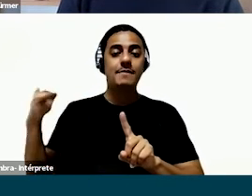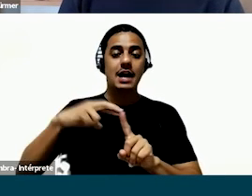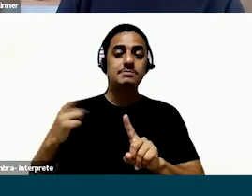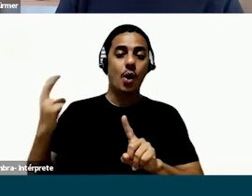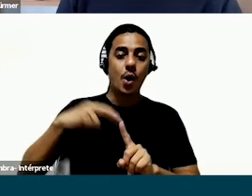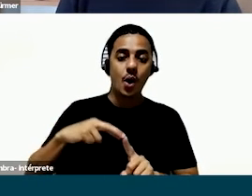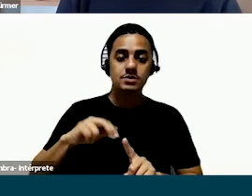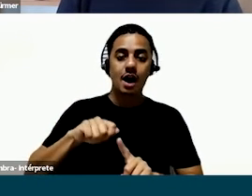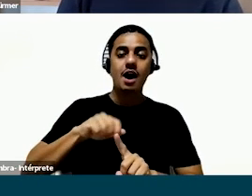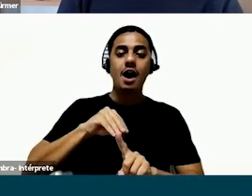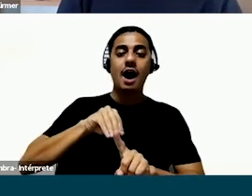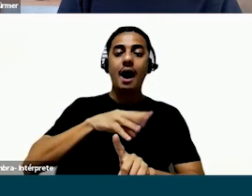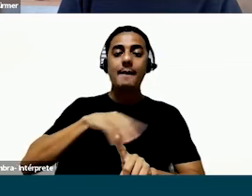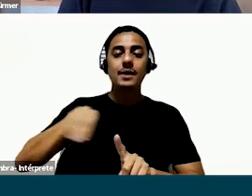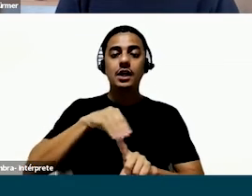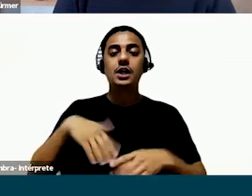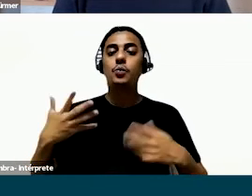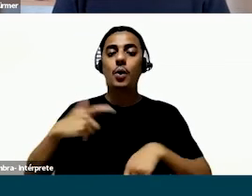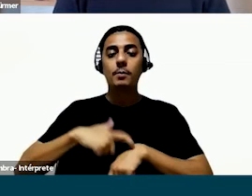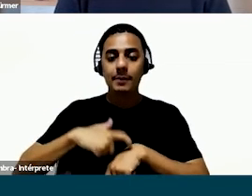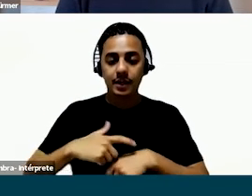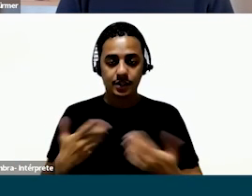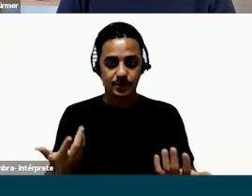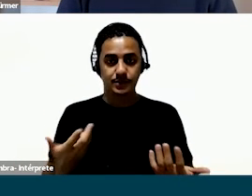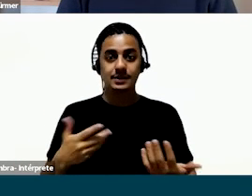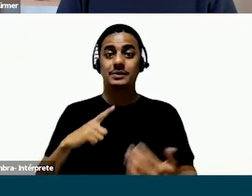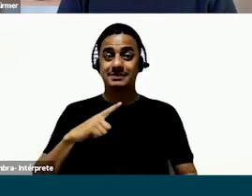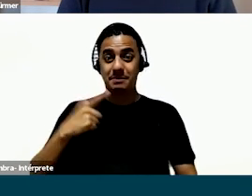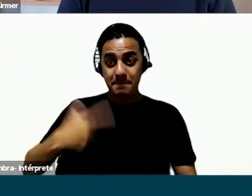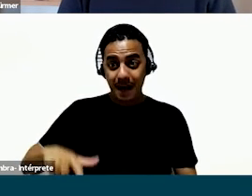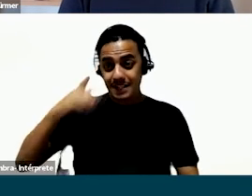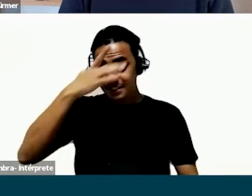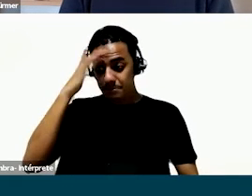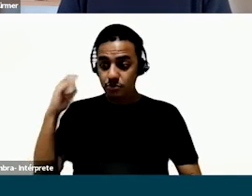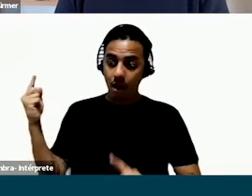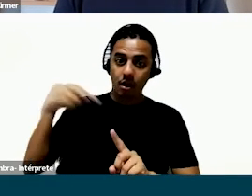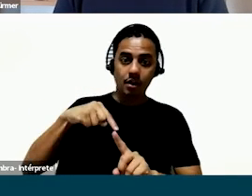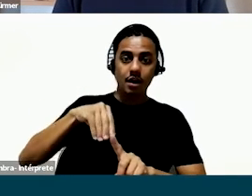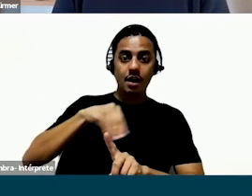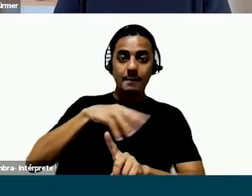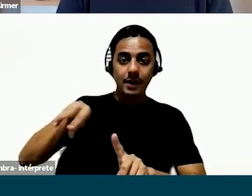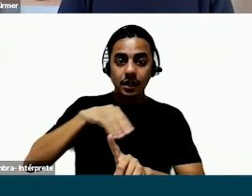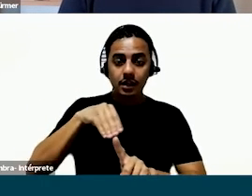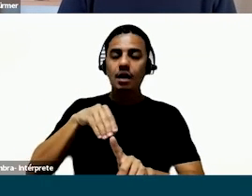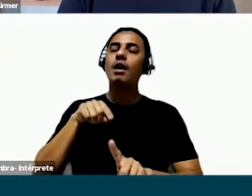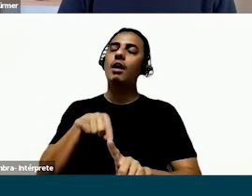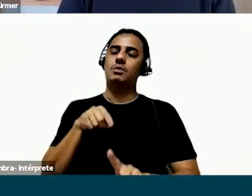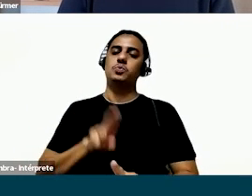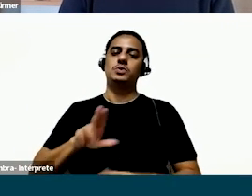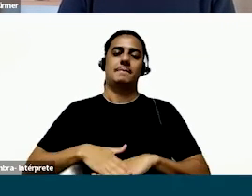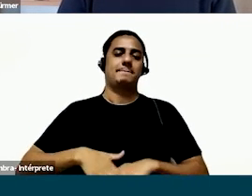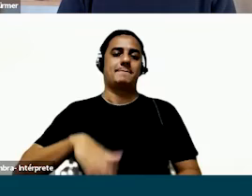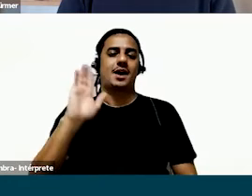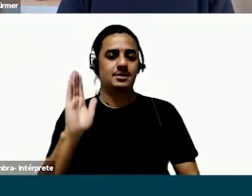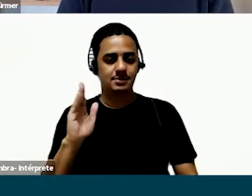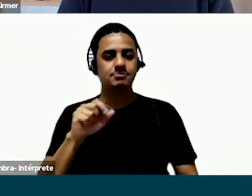chamada ou o tempo de resposta de uma aplicação, por exemplo. Se a gente conseguir ter mais pessoas realizando ações-chave, a gente vai reter mais usuários, a gente